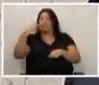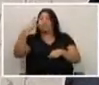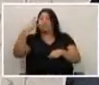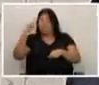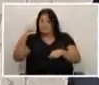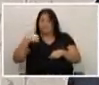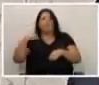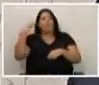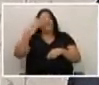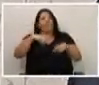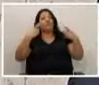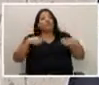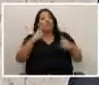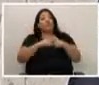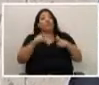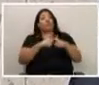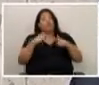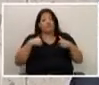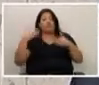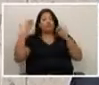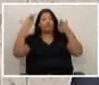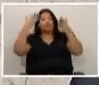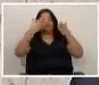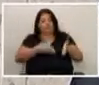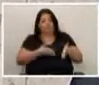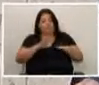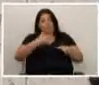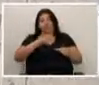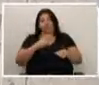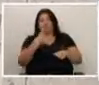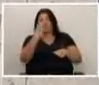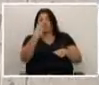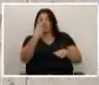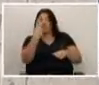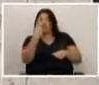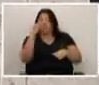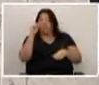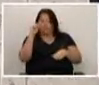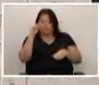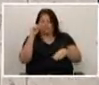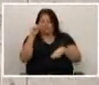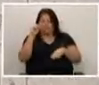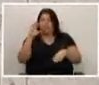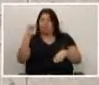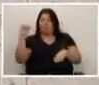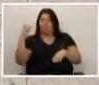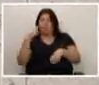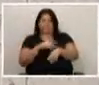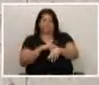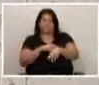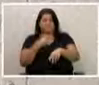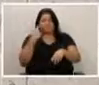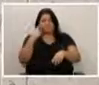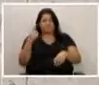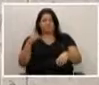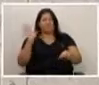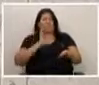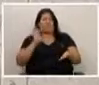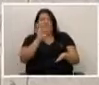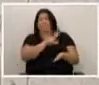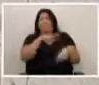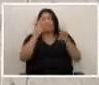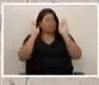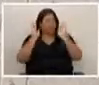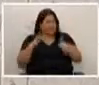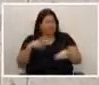dos fatos, para o local do crime, chegando por volta de 21 horas. Chegando no local, a Polícia Científica já estava lá, estavam vários oficiais da PM,